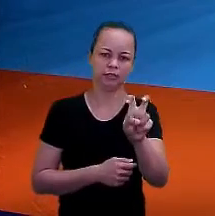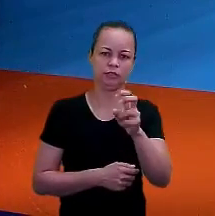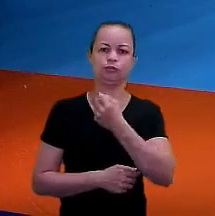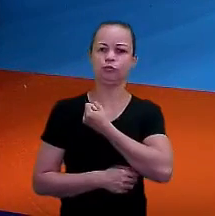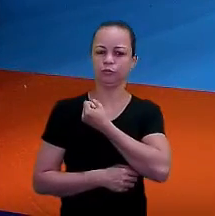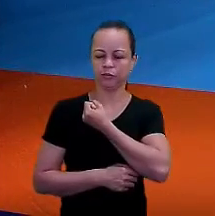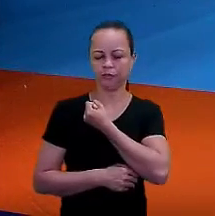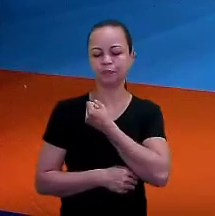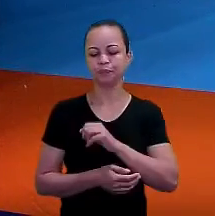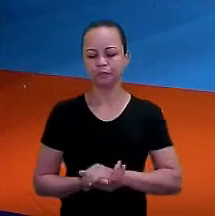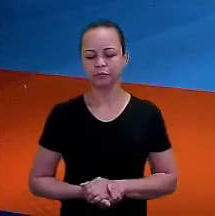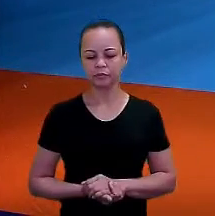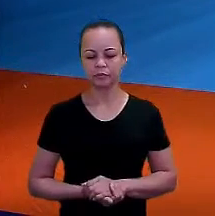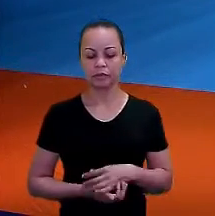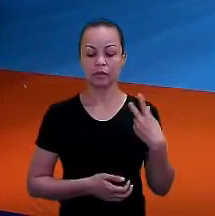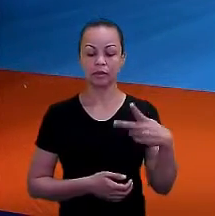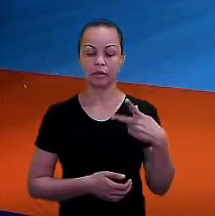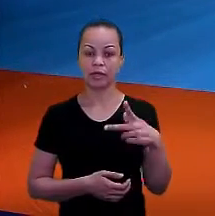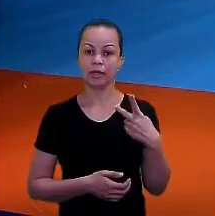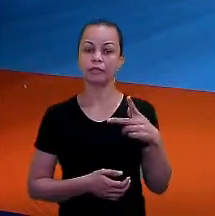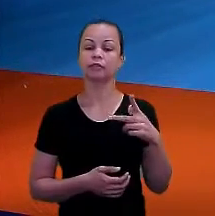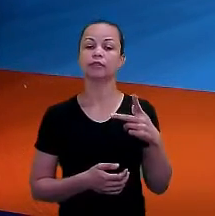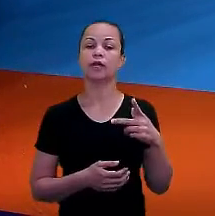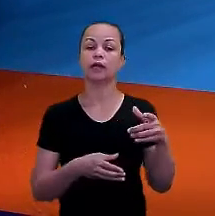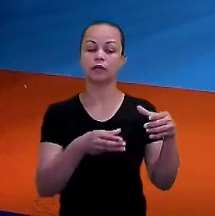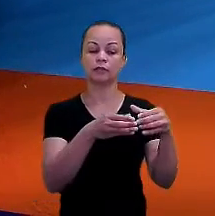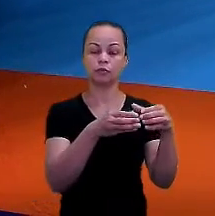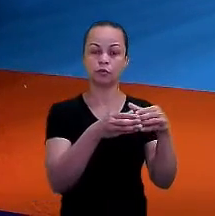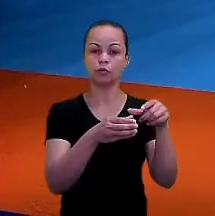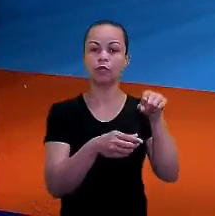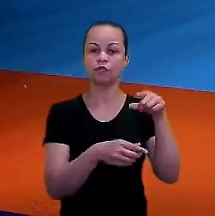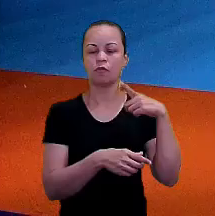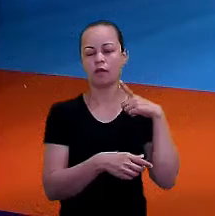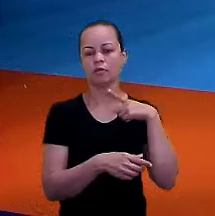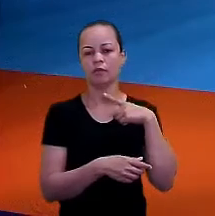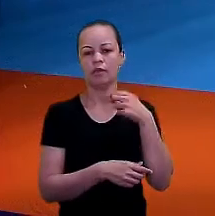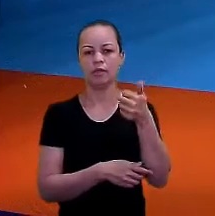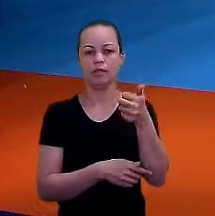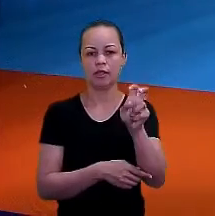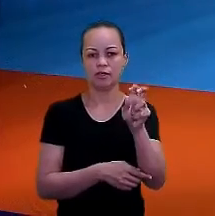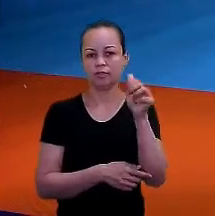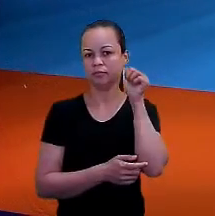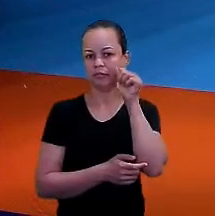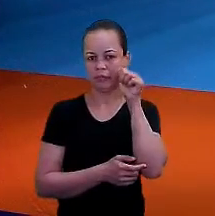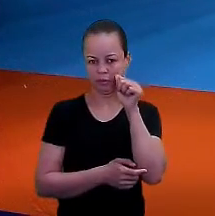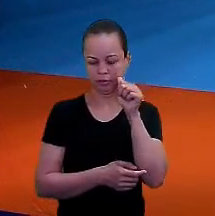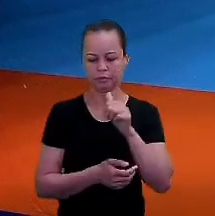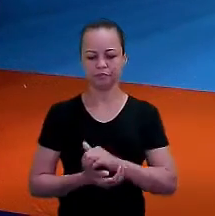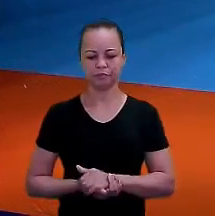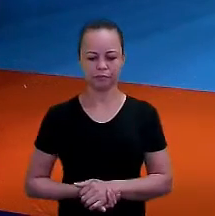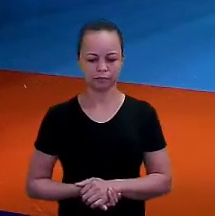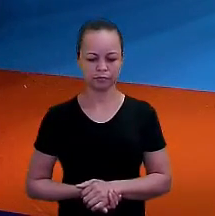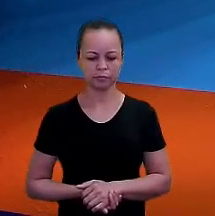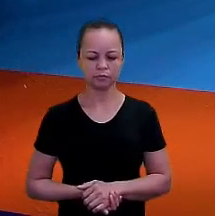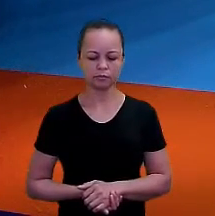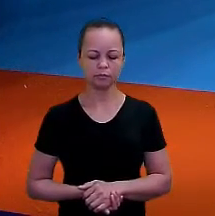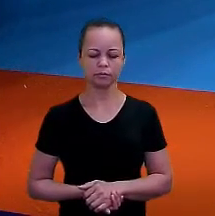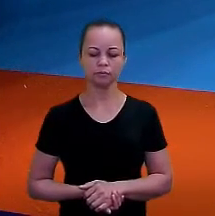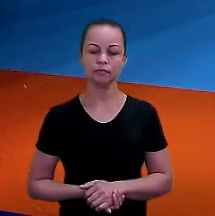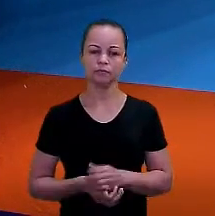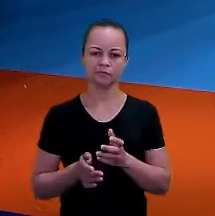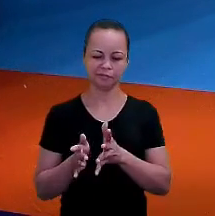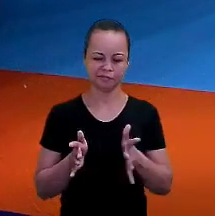certo? Então, nessa turma, eu vou ter 15 meninas, tá certo? Então,